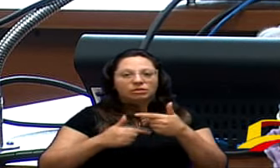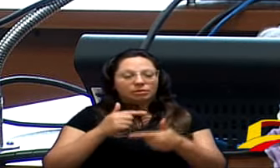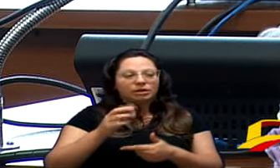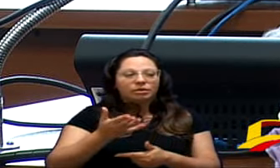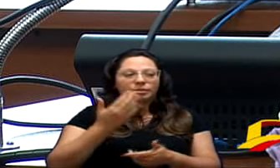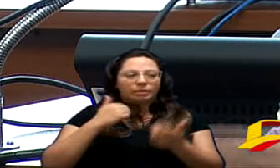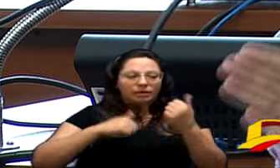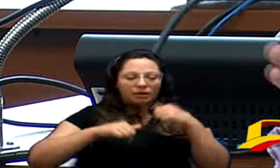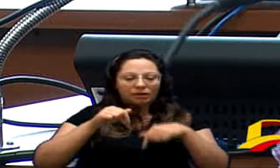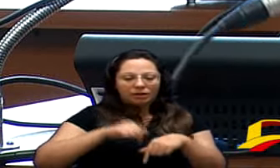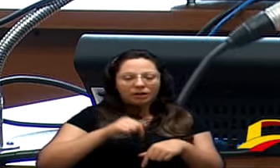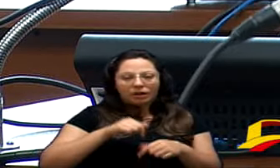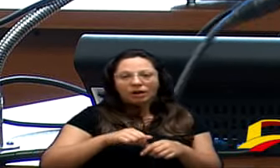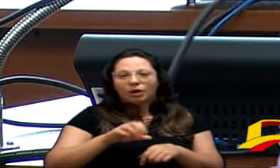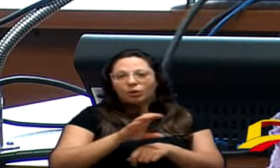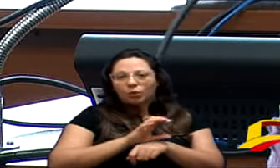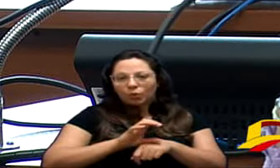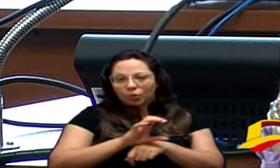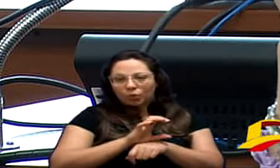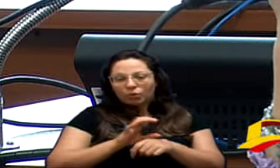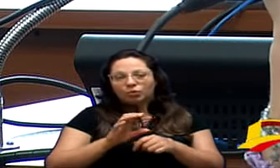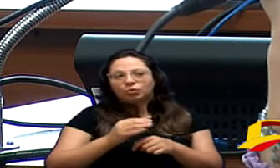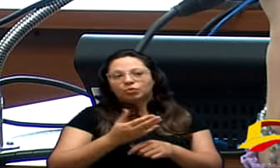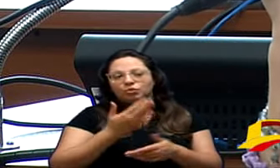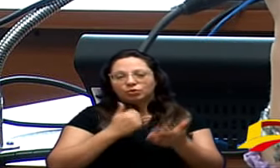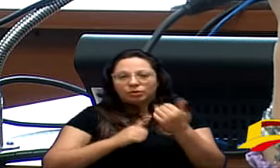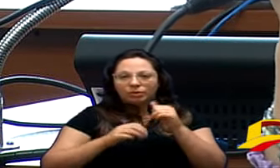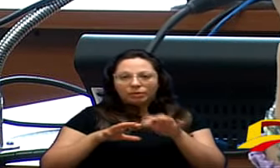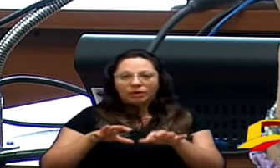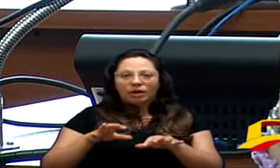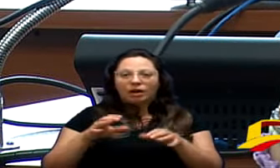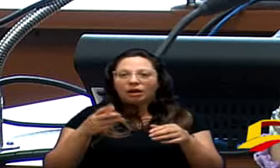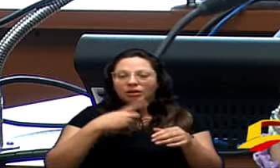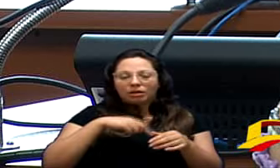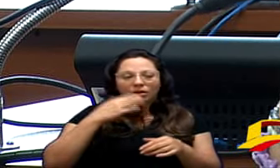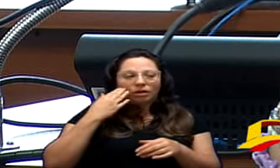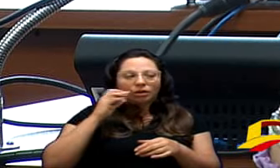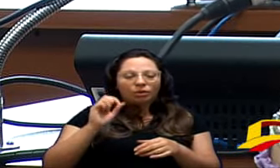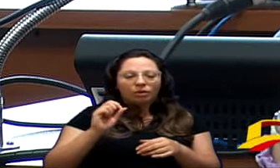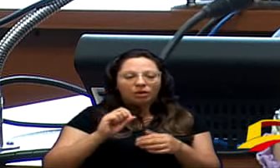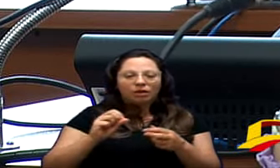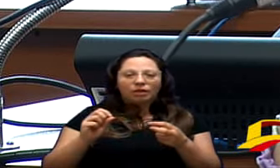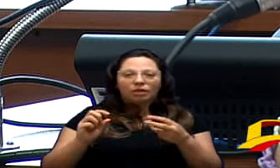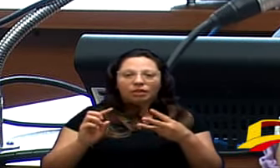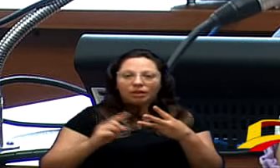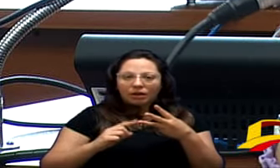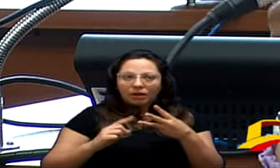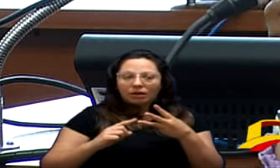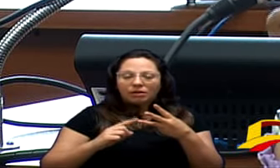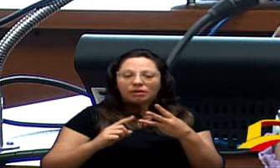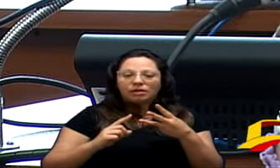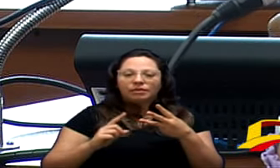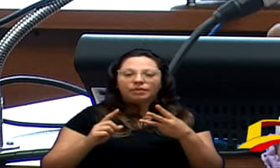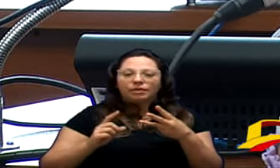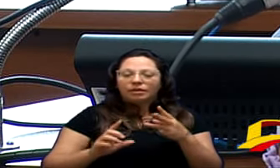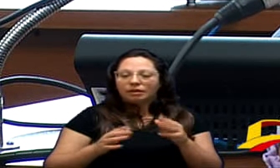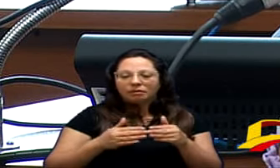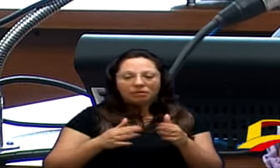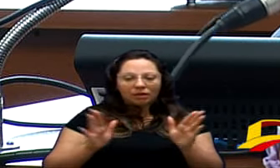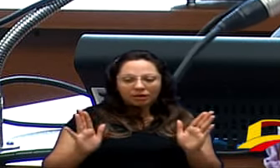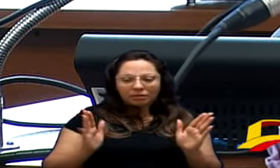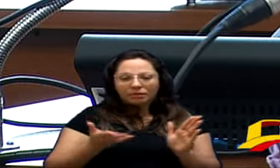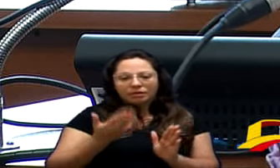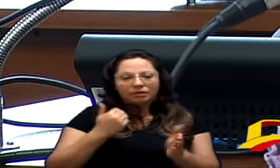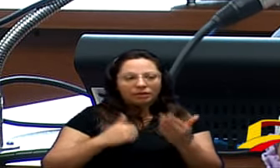público através de concurso público que nosso entendimento que a terceirização abre lacunas para processos